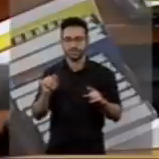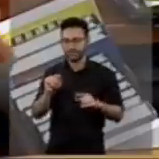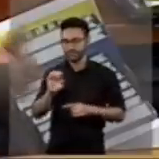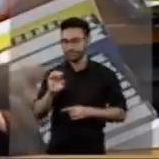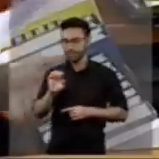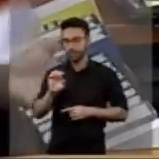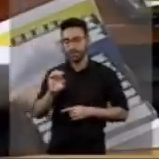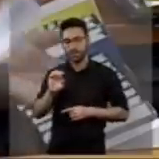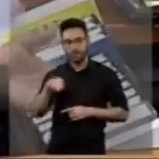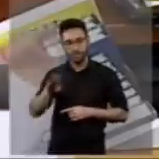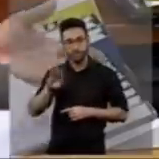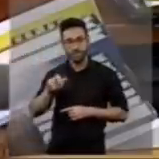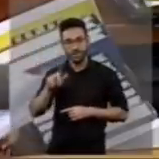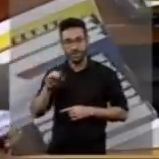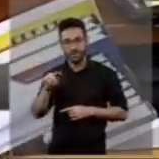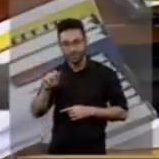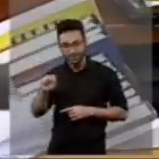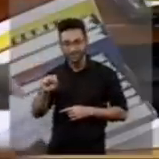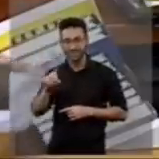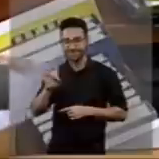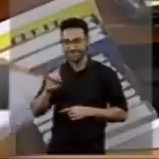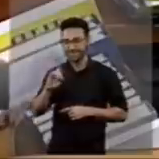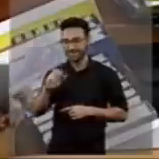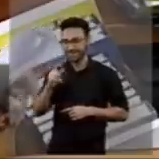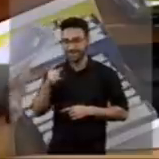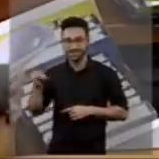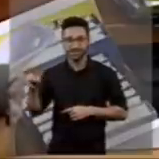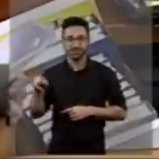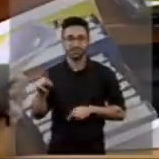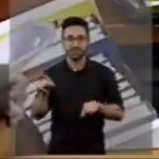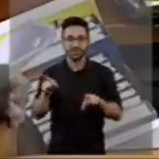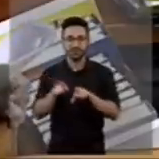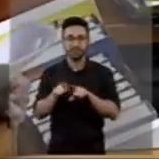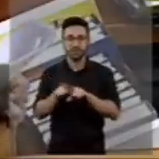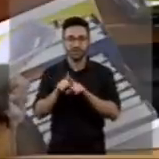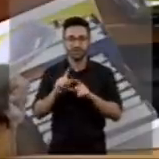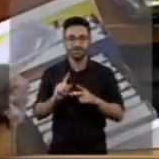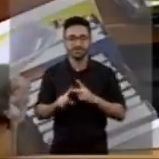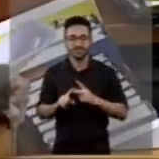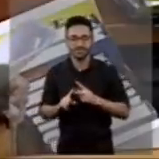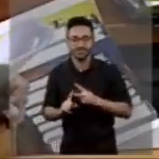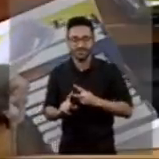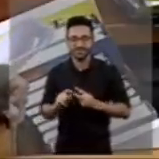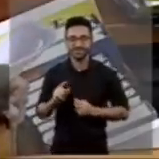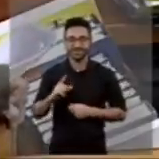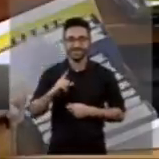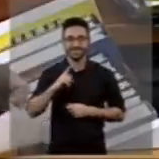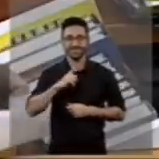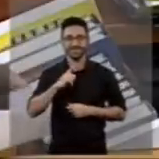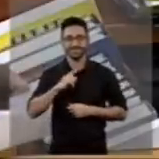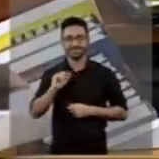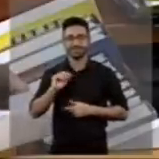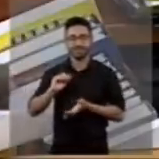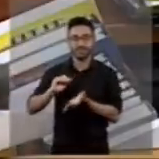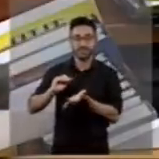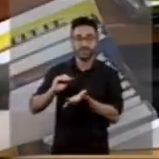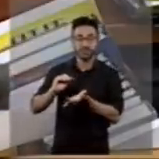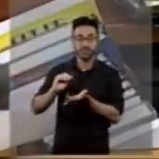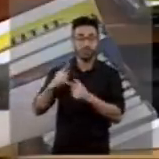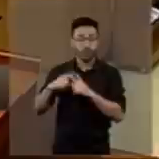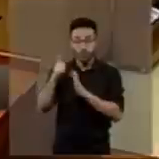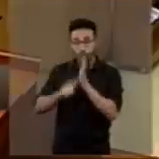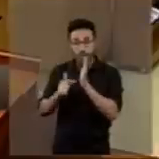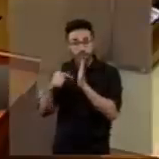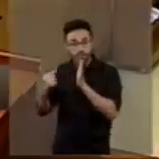declaração, que me tomaram bastante tempo para essas reflexões, né? considerada ausência, nos termos